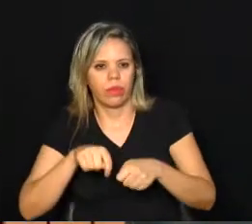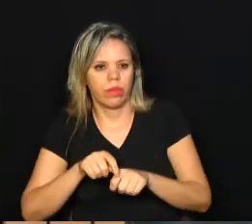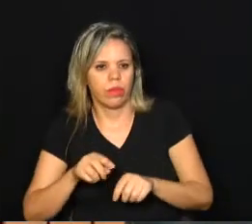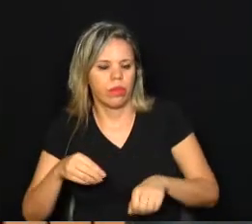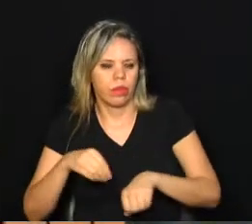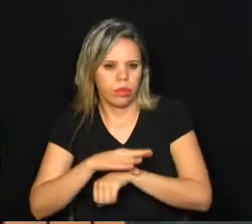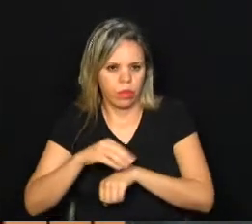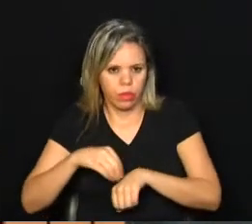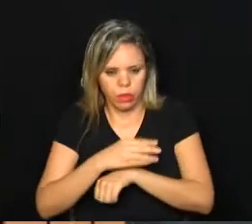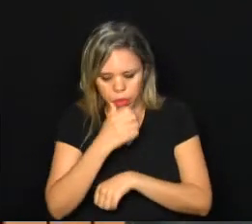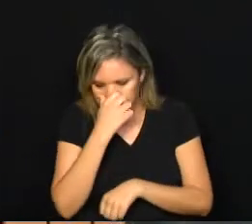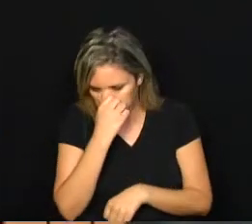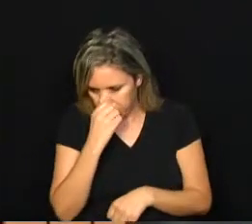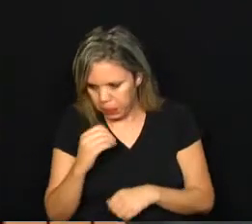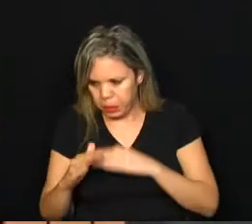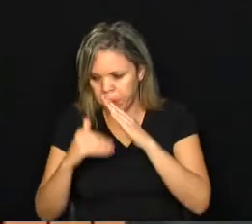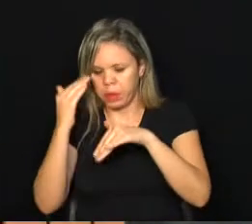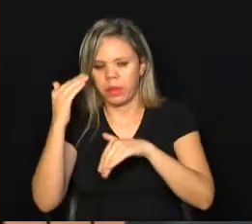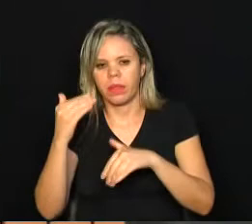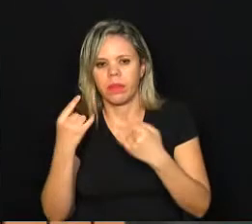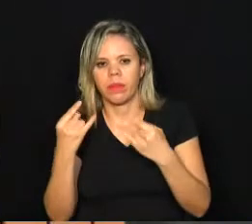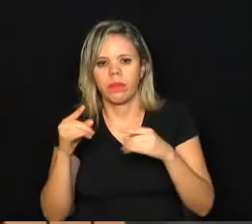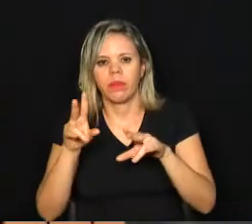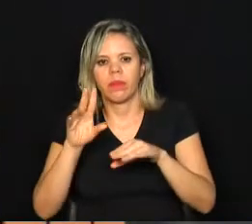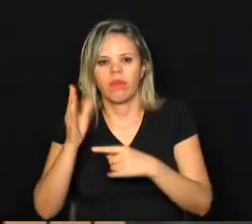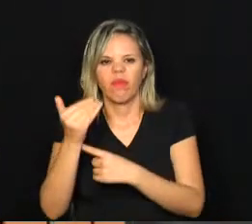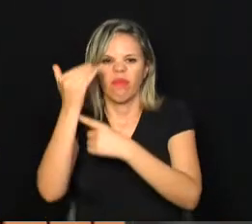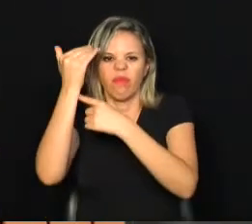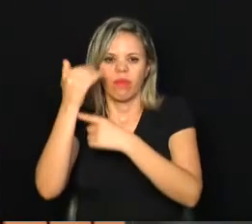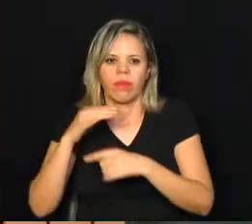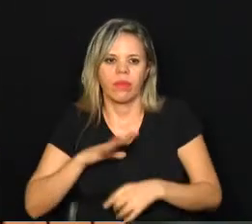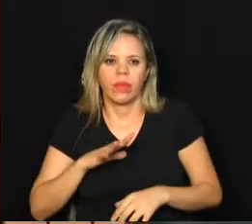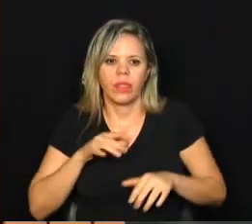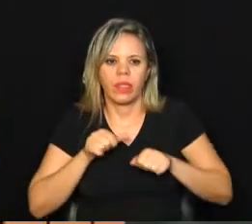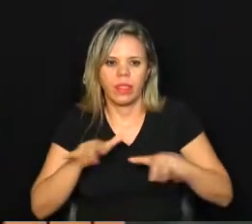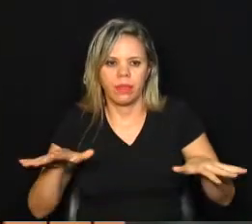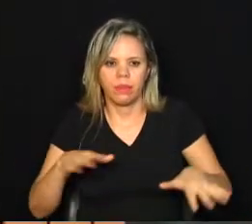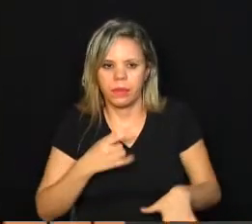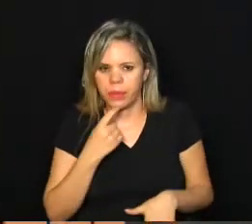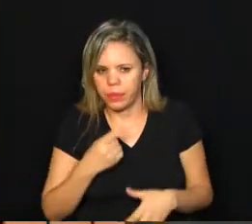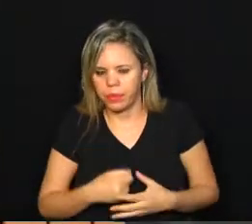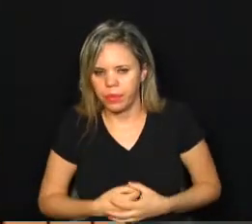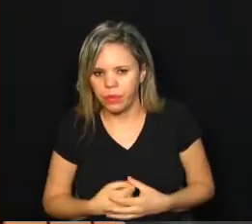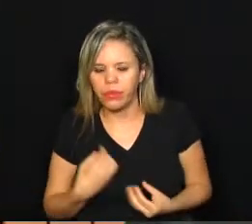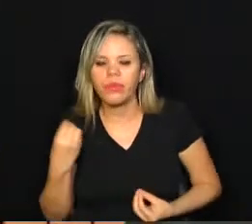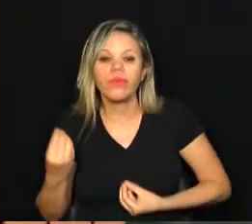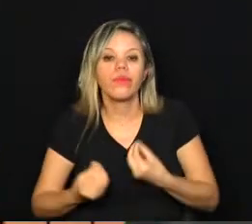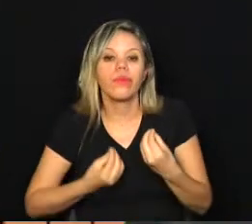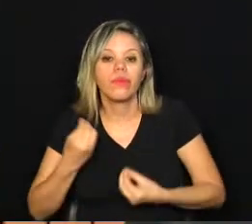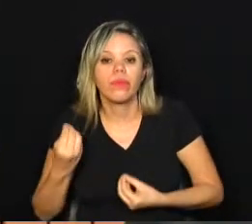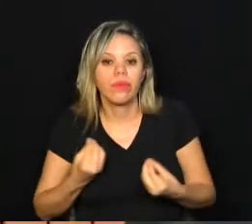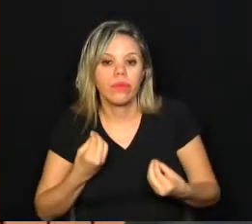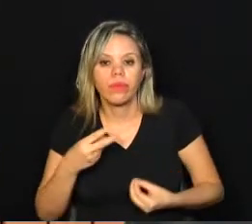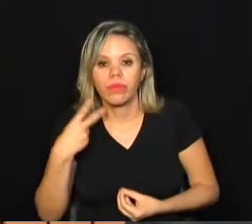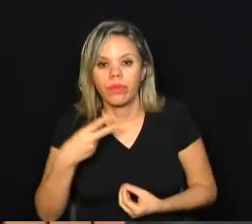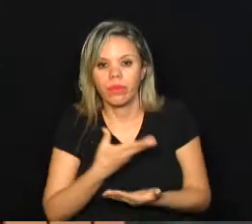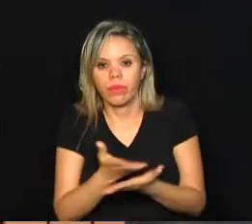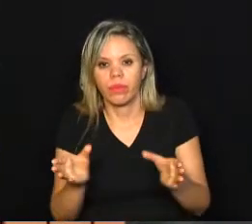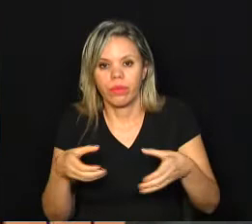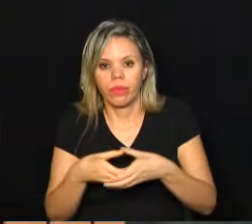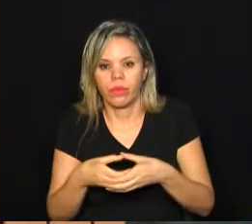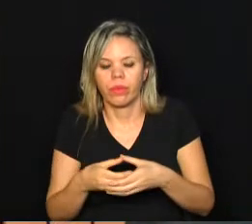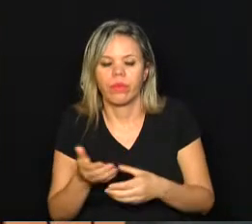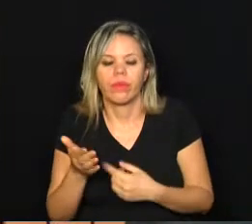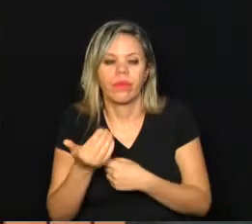trazer desenvolvimento através da tecnologia para toda a cidade de Campinas. Como que os vereadores da Comissão de Ciência